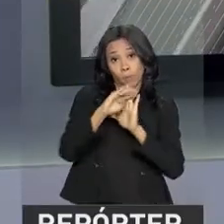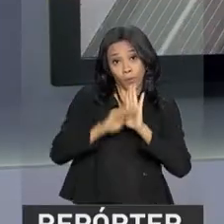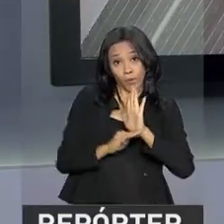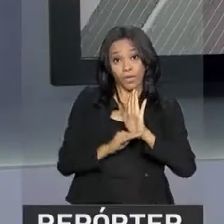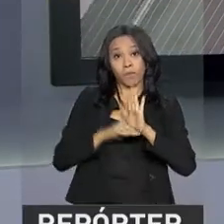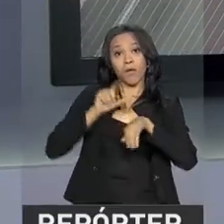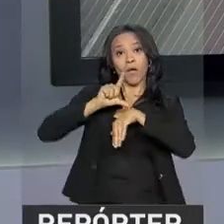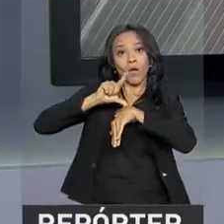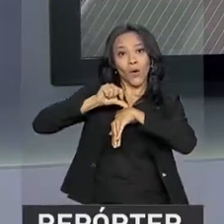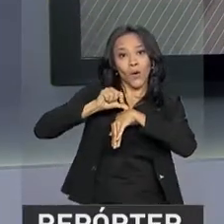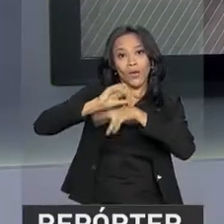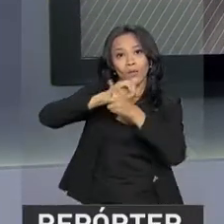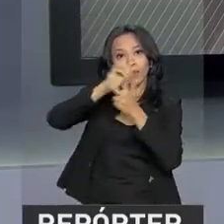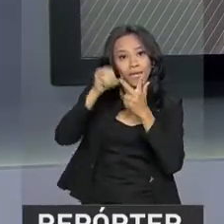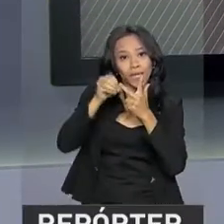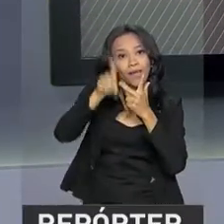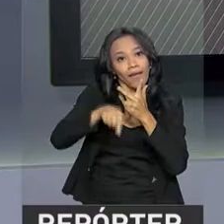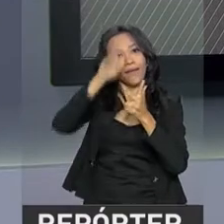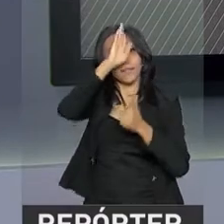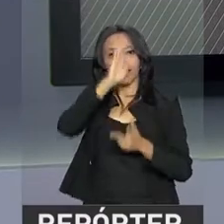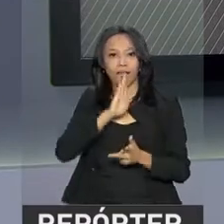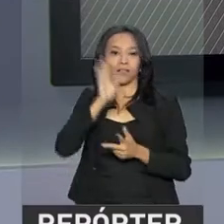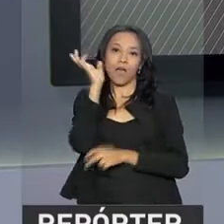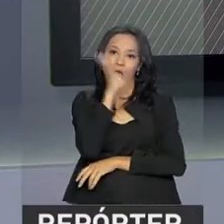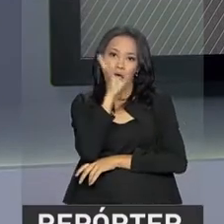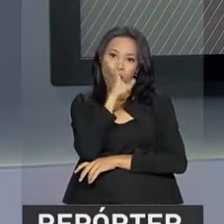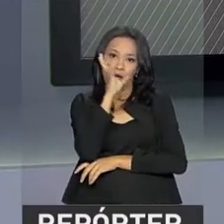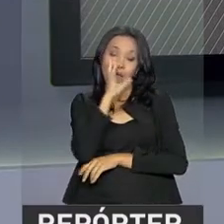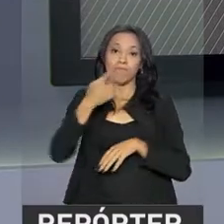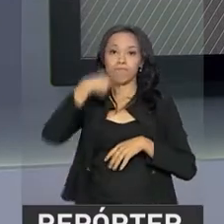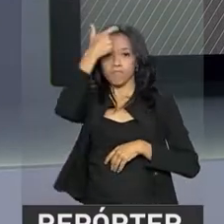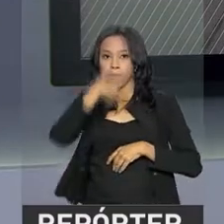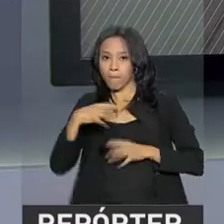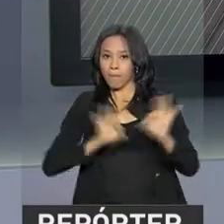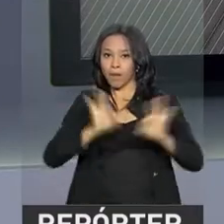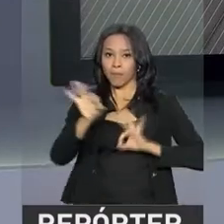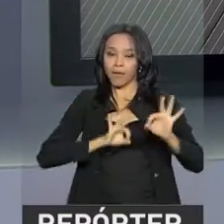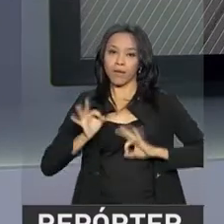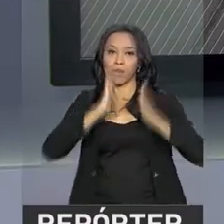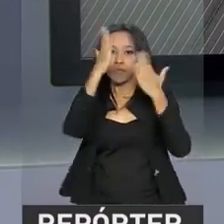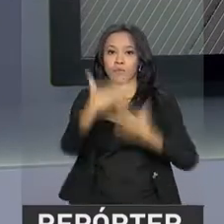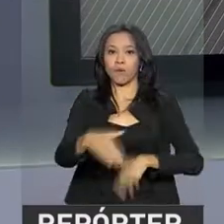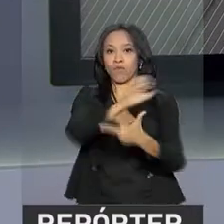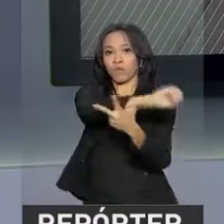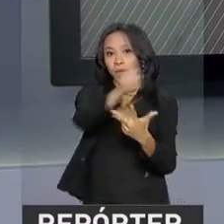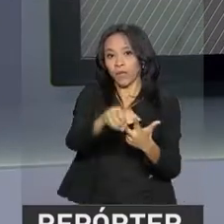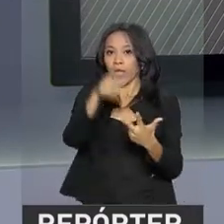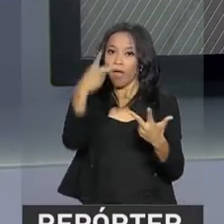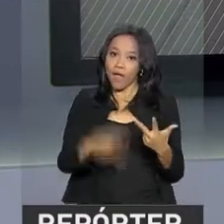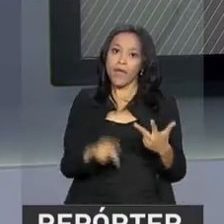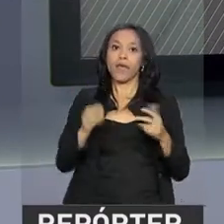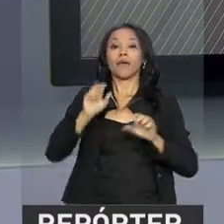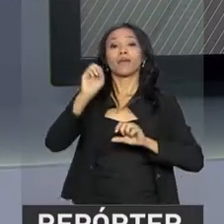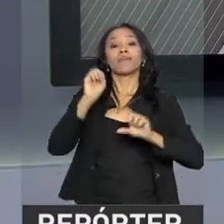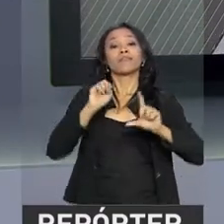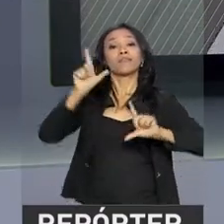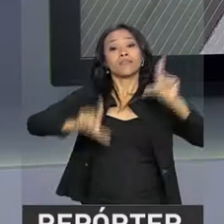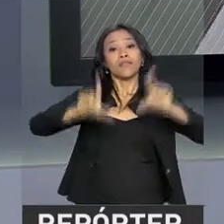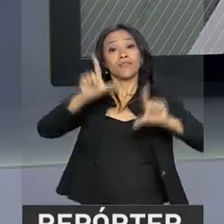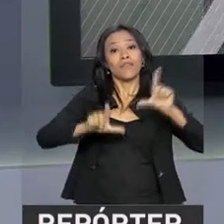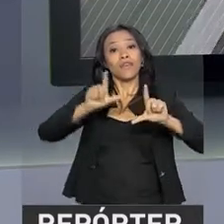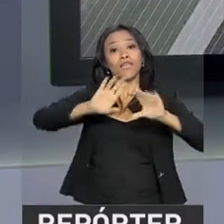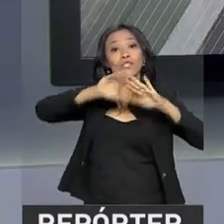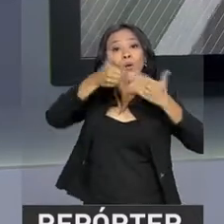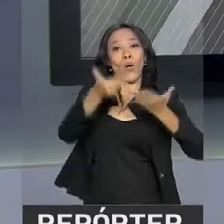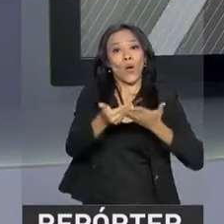plataforma inteiramente gratuita de preparação para o exame nacional do ensino médio exigido pela tv escola canal do ministério da educação